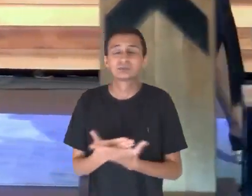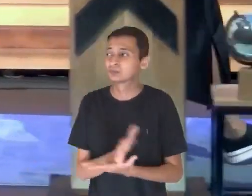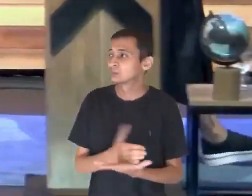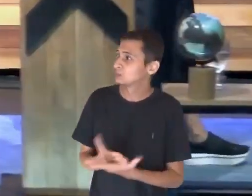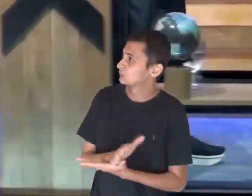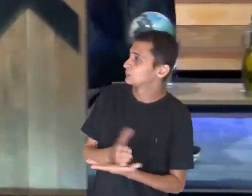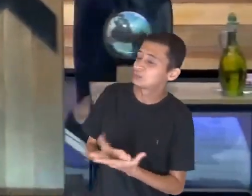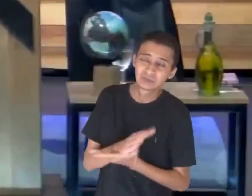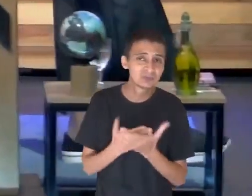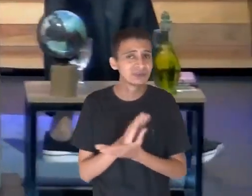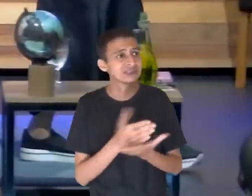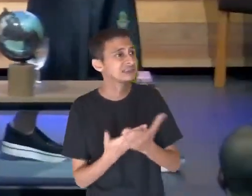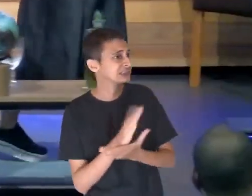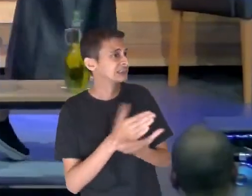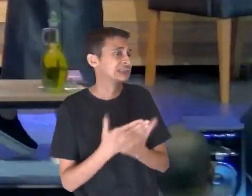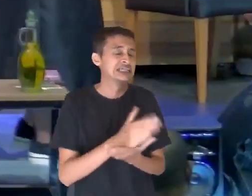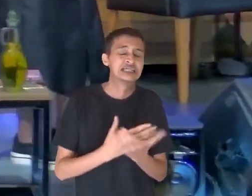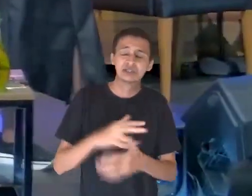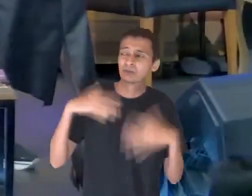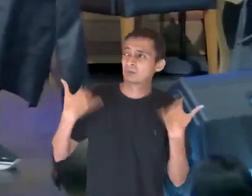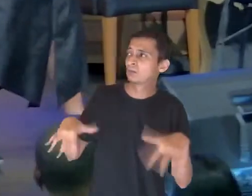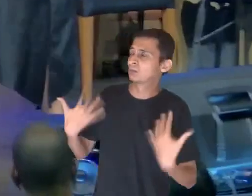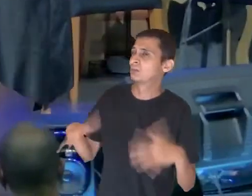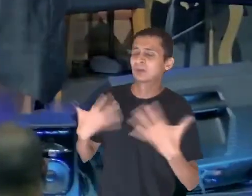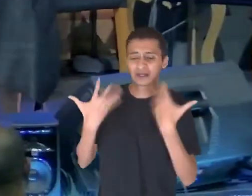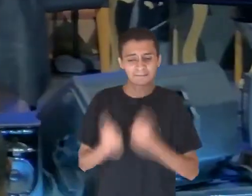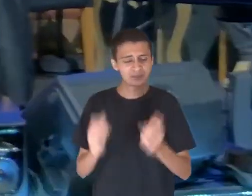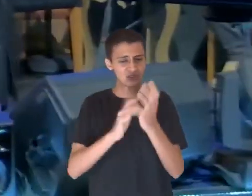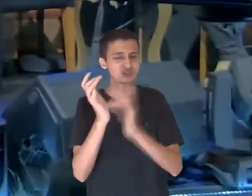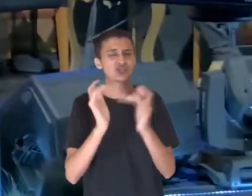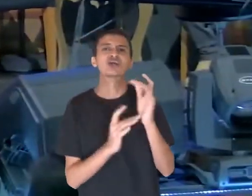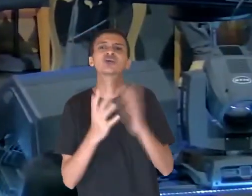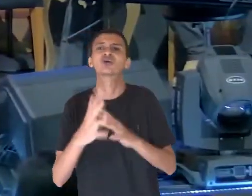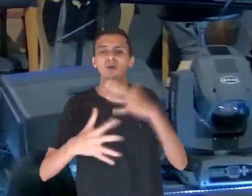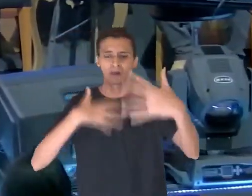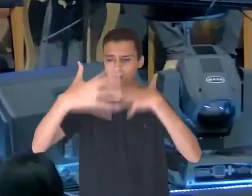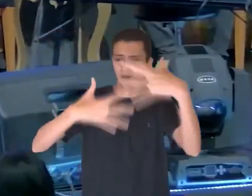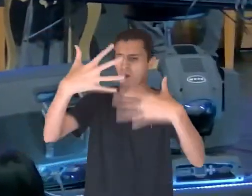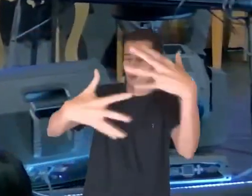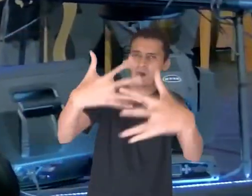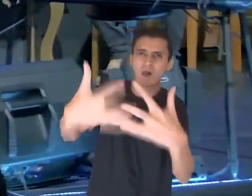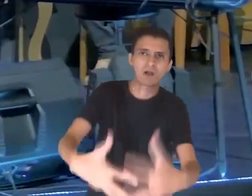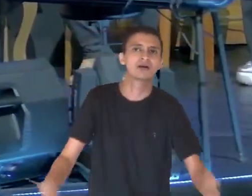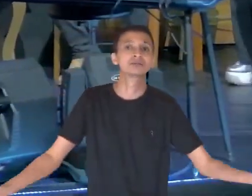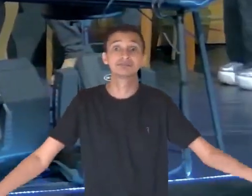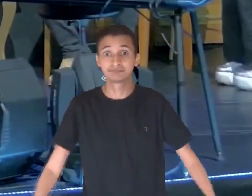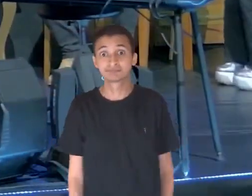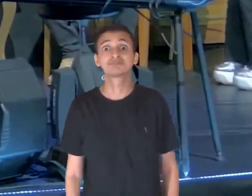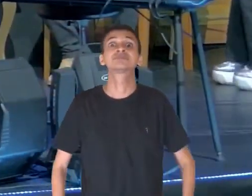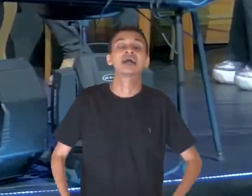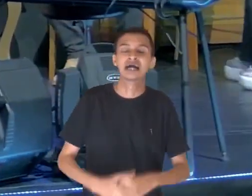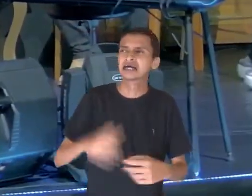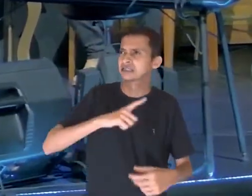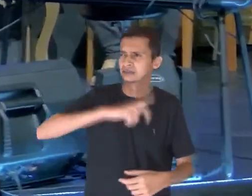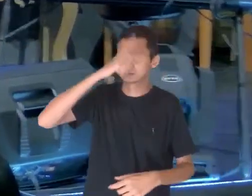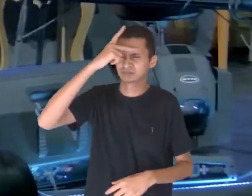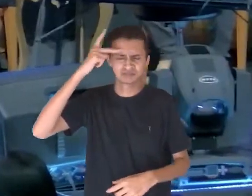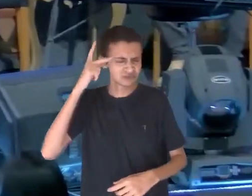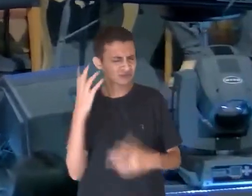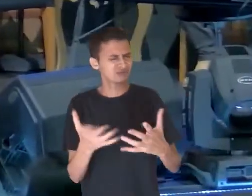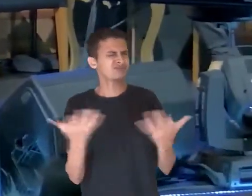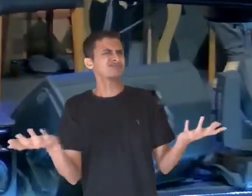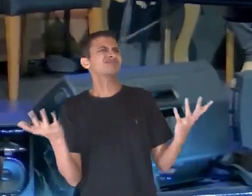muito legal aquilo. Parece que depois que você aceitou Jesus é que começou a bagunça mesmo. Começa a chegar gente na sua casa que você